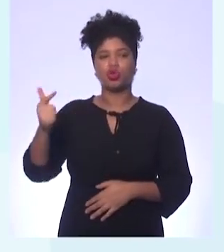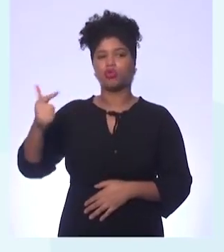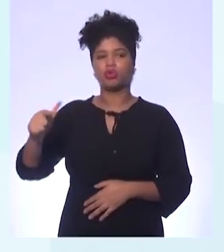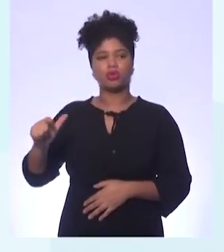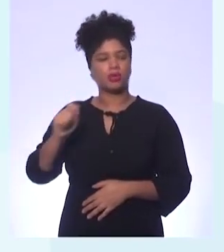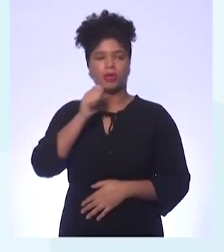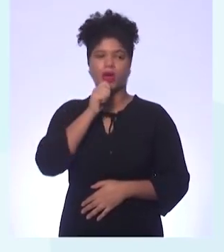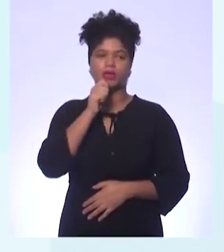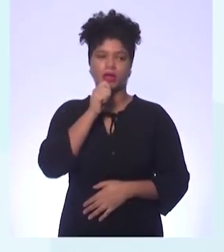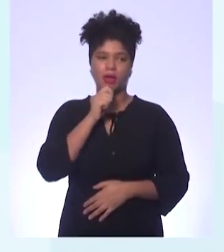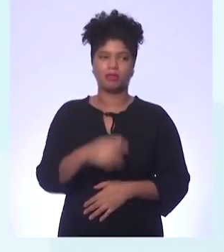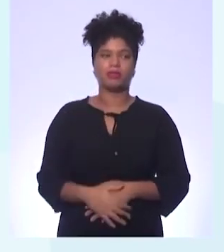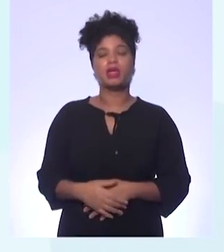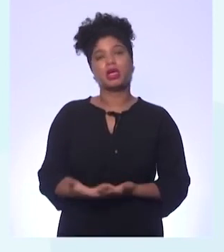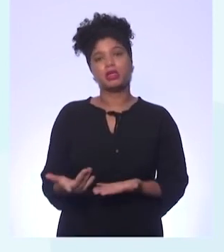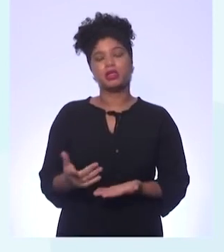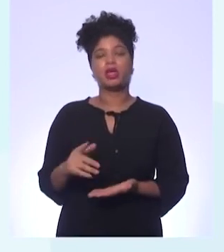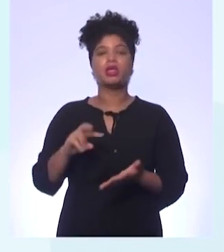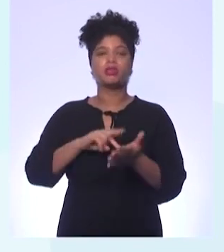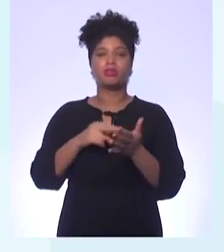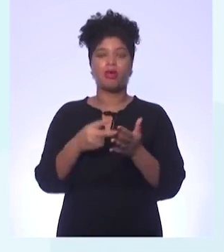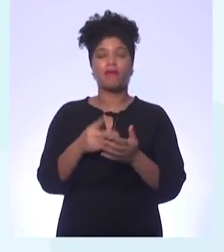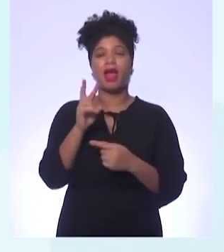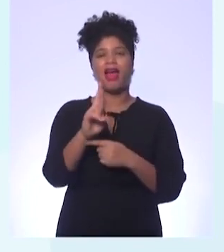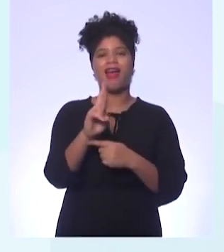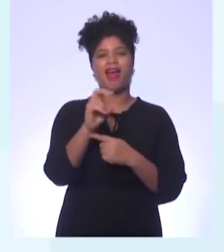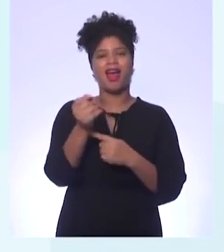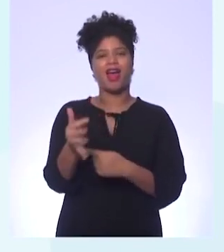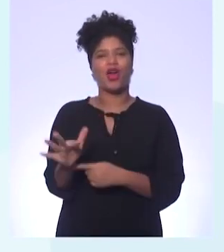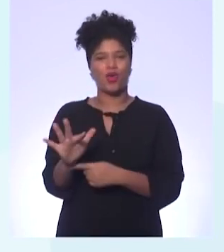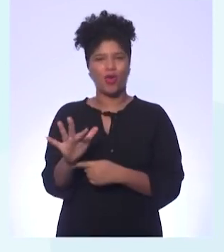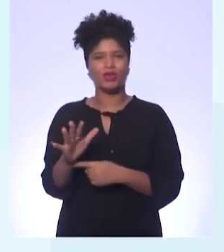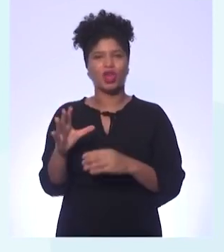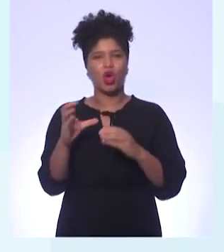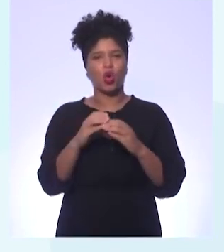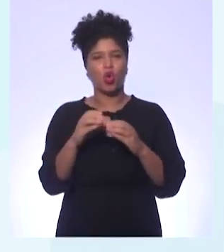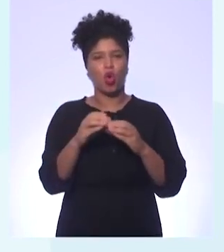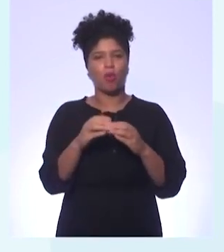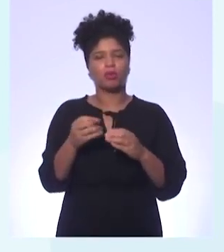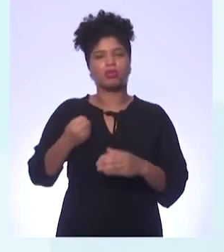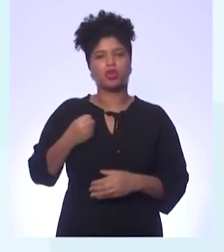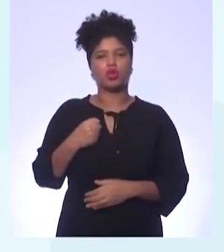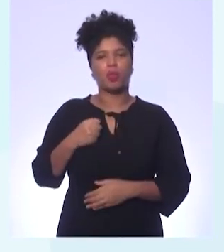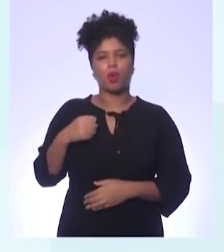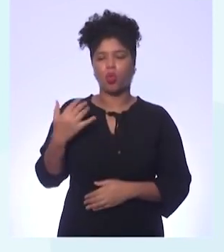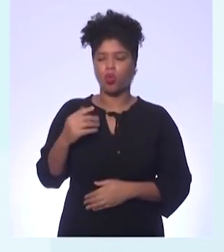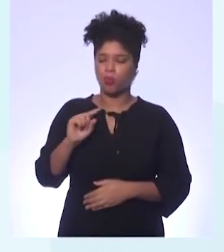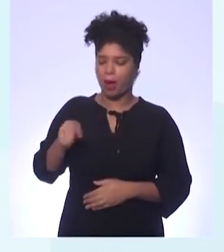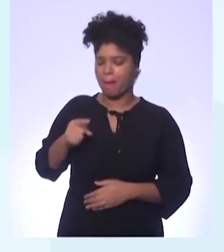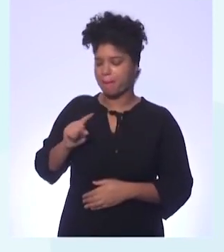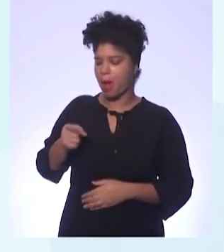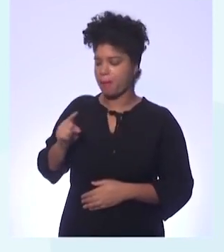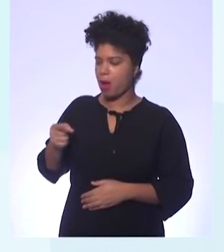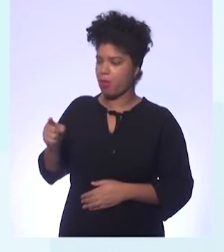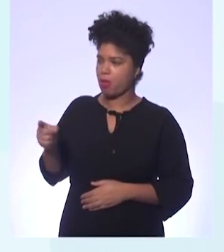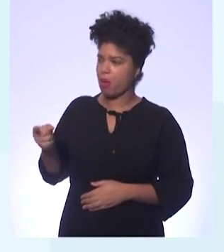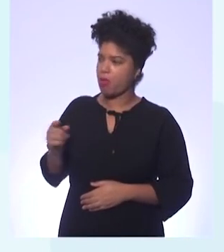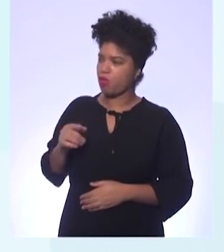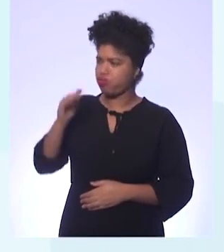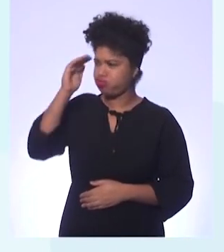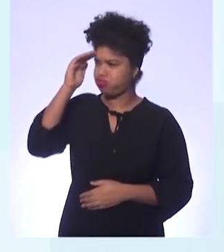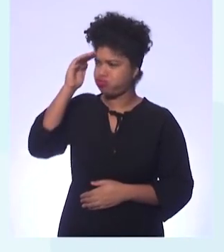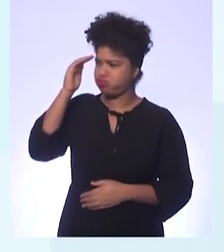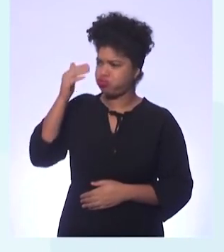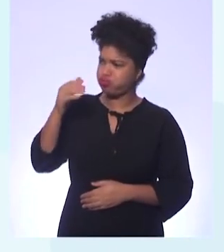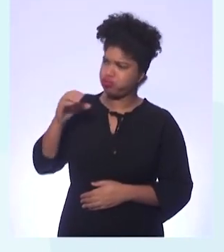nada. Então, ele é chamado de irracional, porque essa é a definição do irracional, aquele número com vírgula que não tem fim e que não repete. E ele sempre vem da